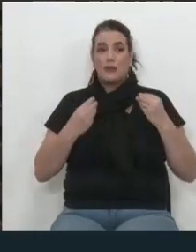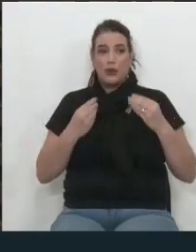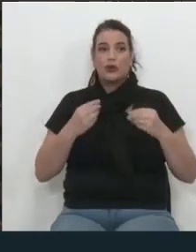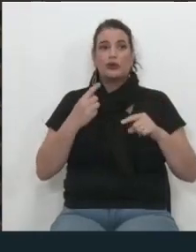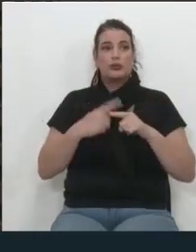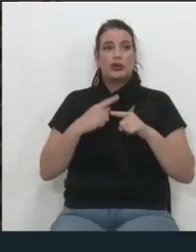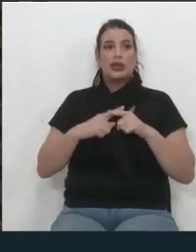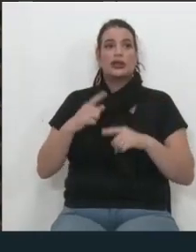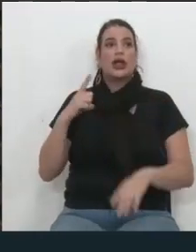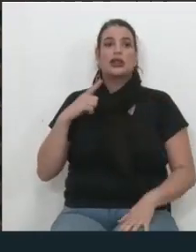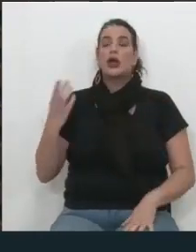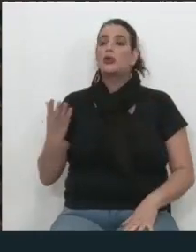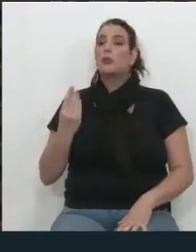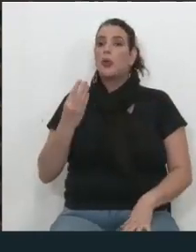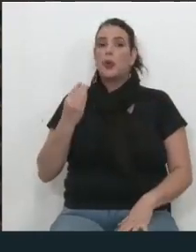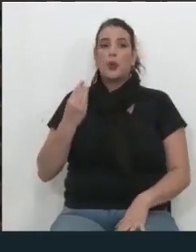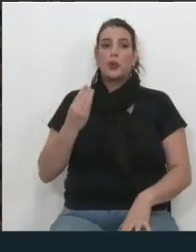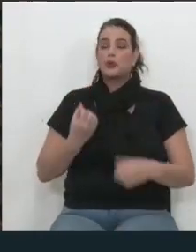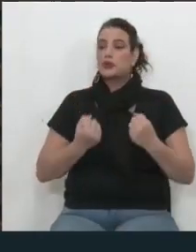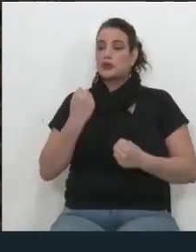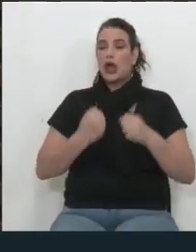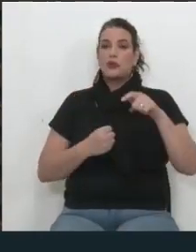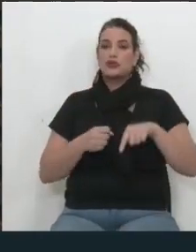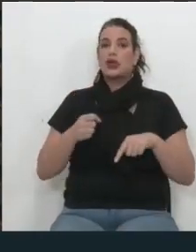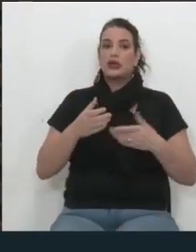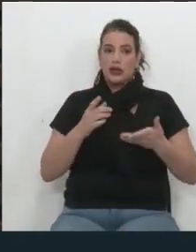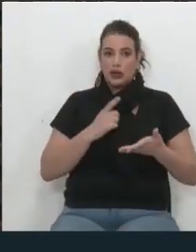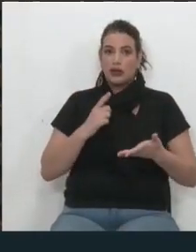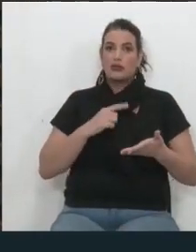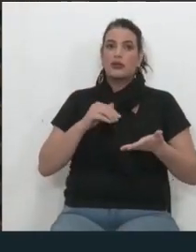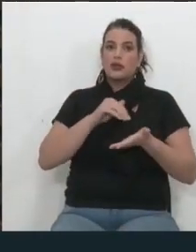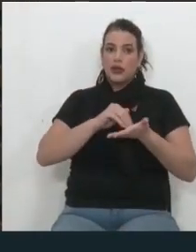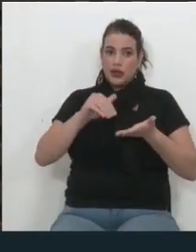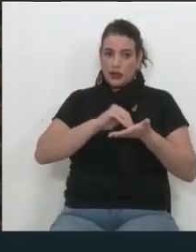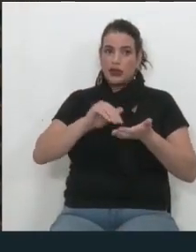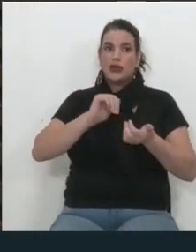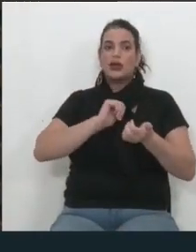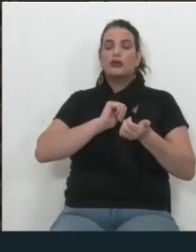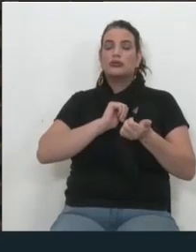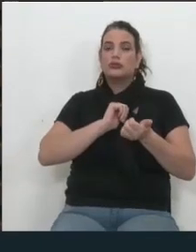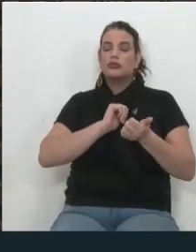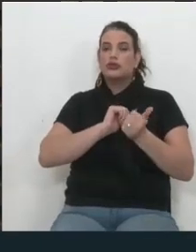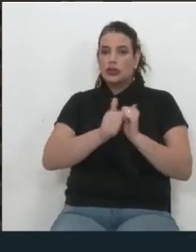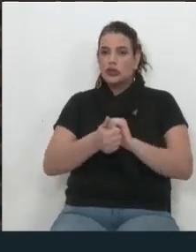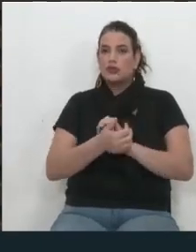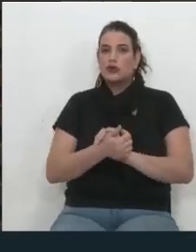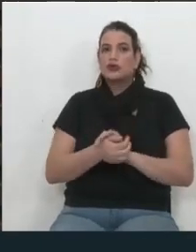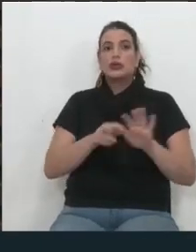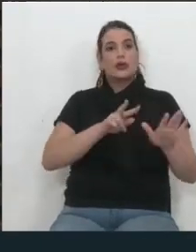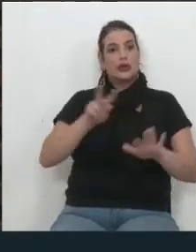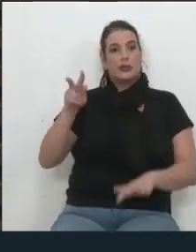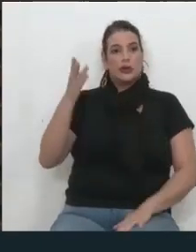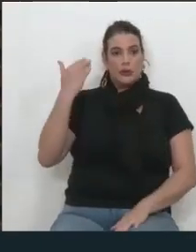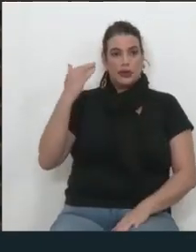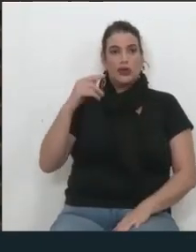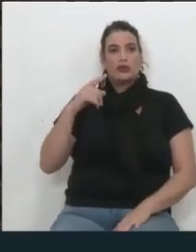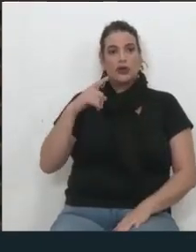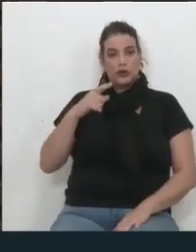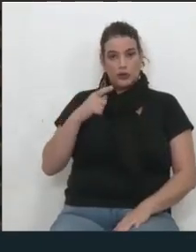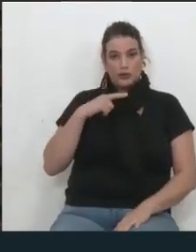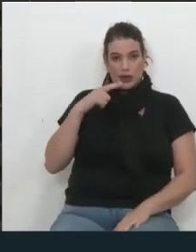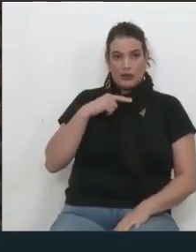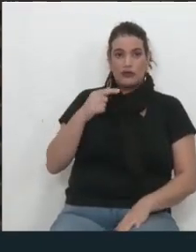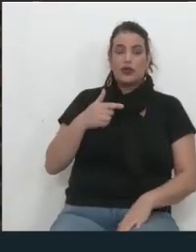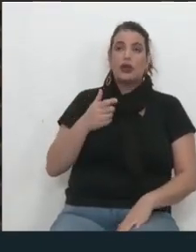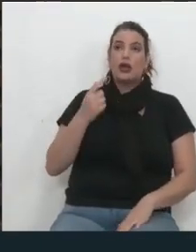aqui na Secretaria de Transportes. Inclusive, semana passada, presidente, né, e vereadores, eu deparei com uma cegonha com